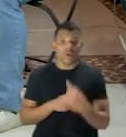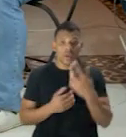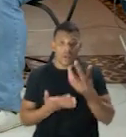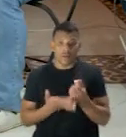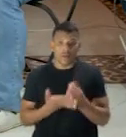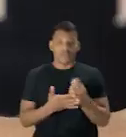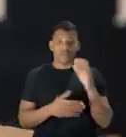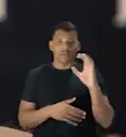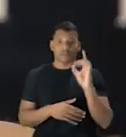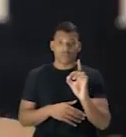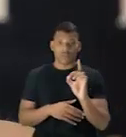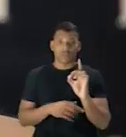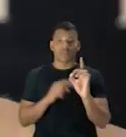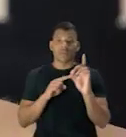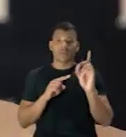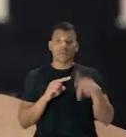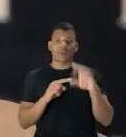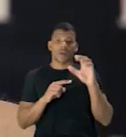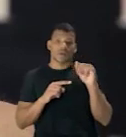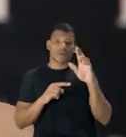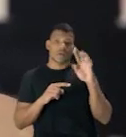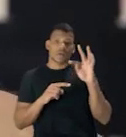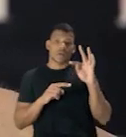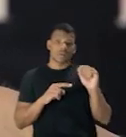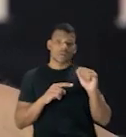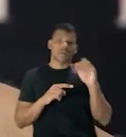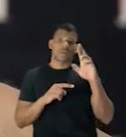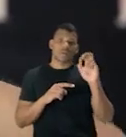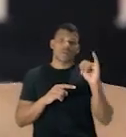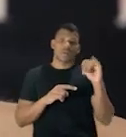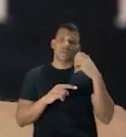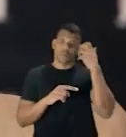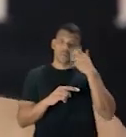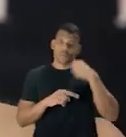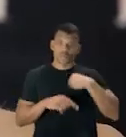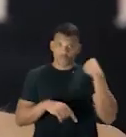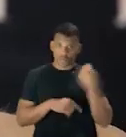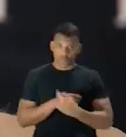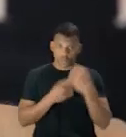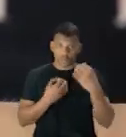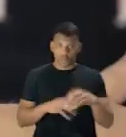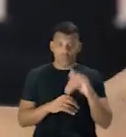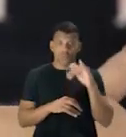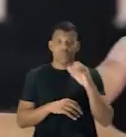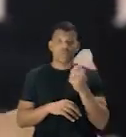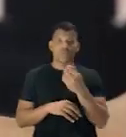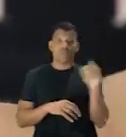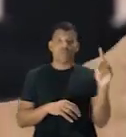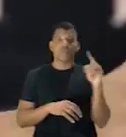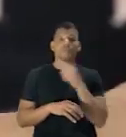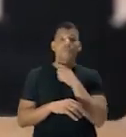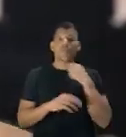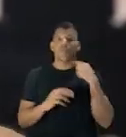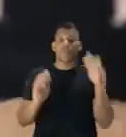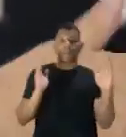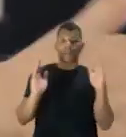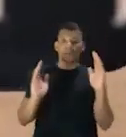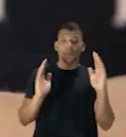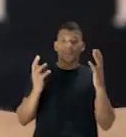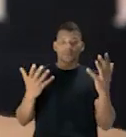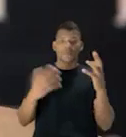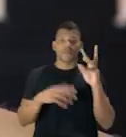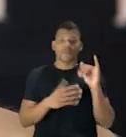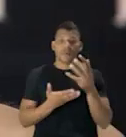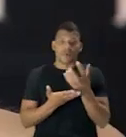estávamos gravando um CD chamado Carta ao Rei, eu e Feital, com músicas da gente. E o João faleceu justamente nesse período. Ele,